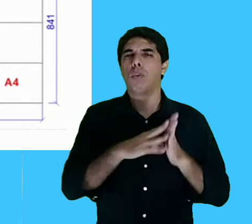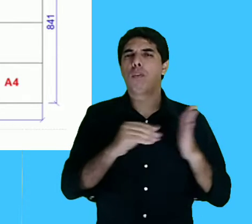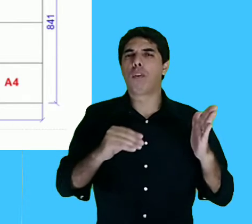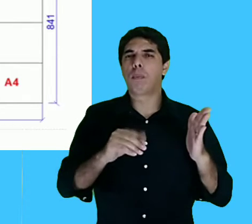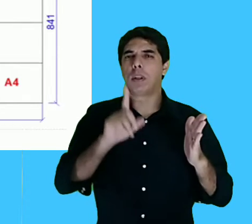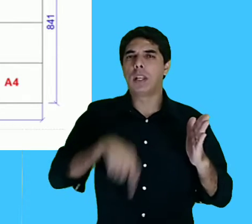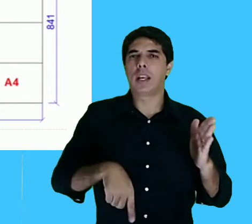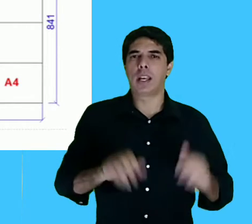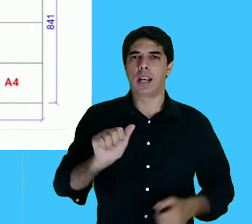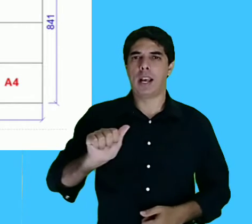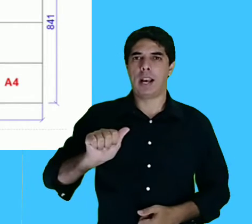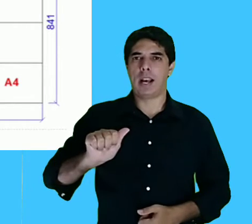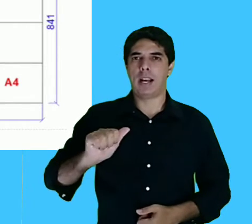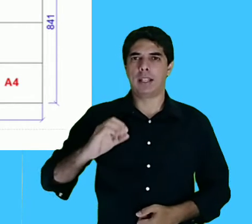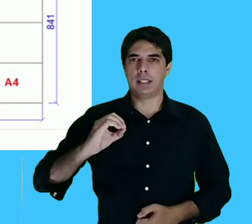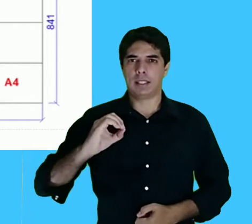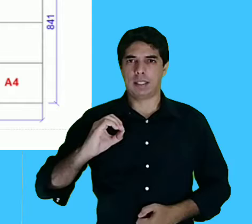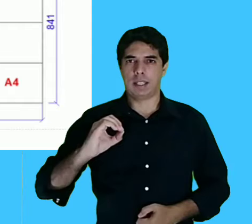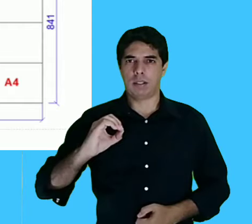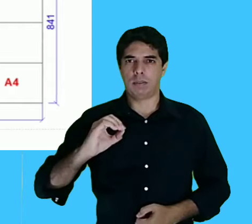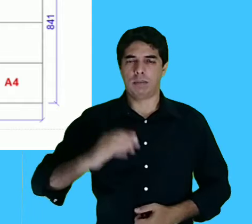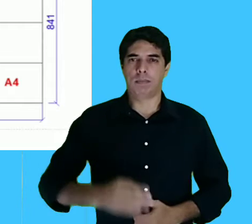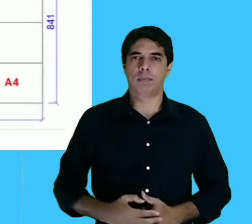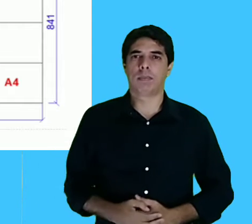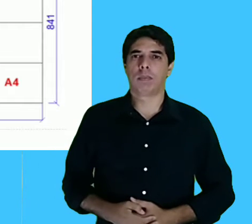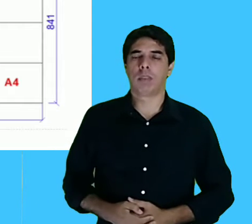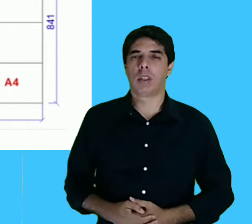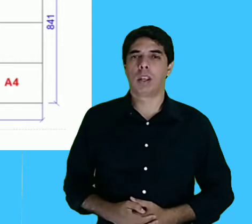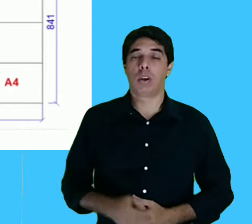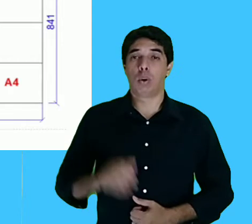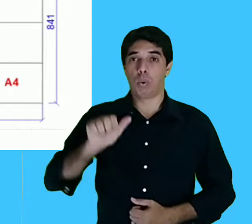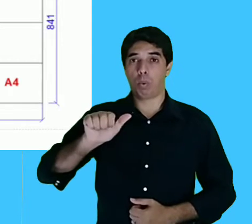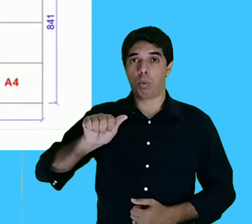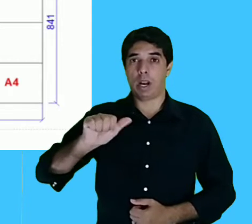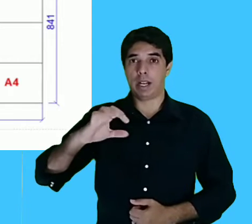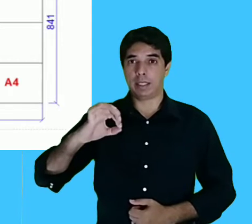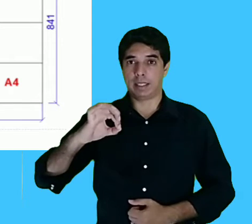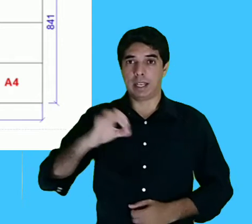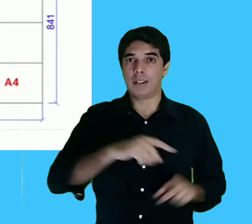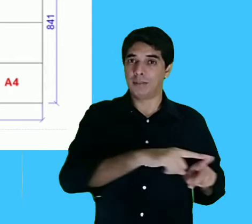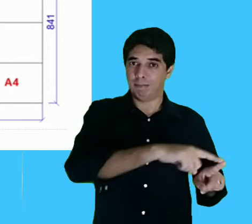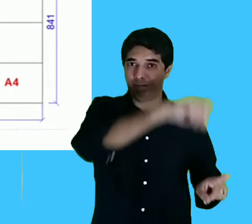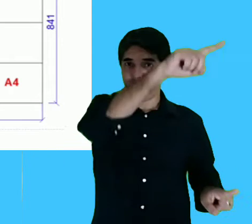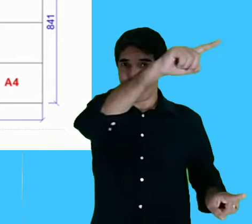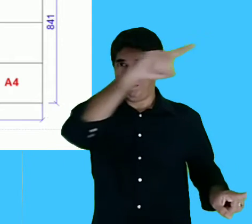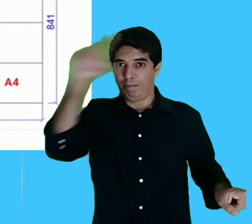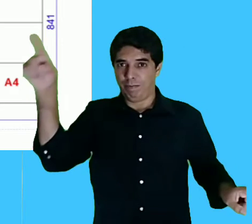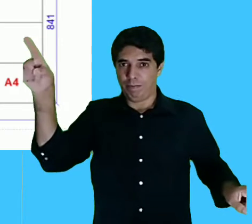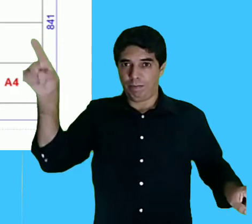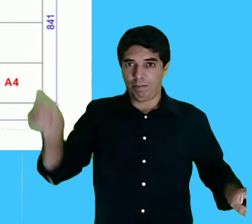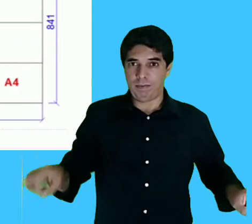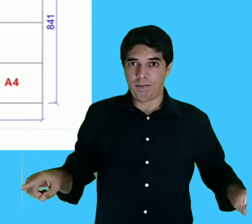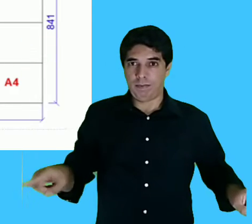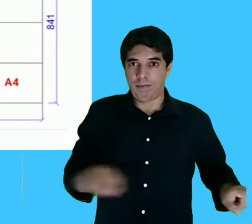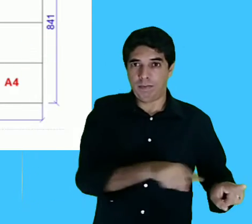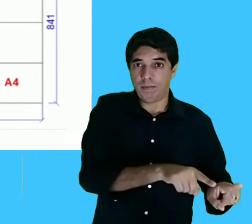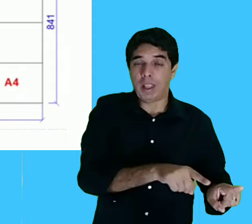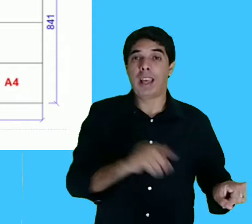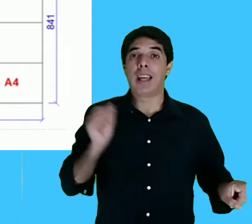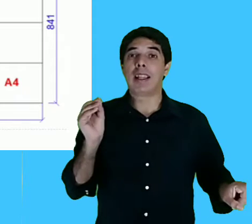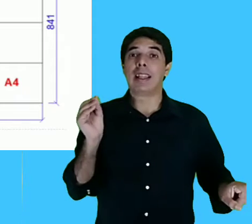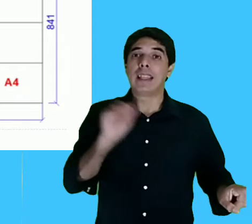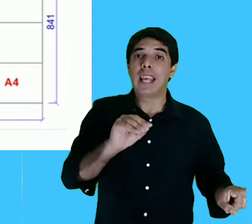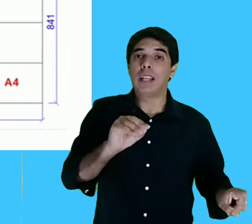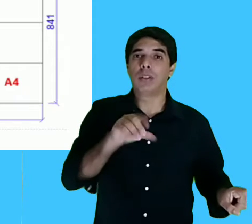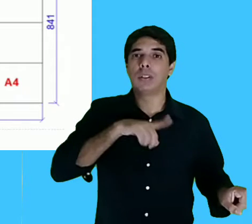Desse formato são derivadas os outros formatos da série ISO-A.